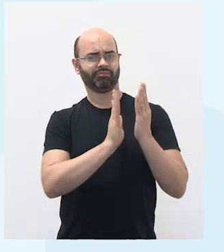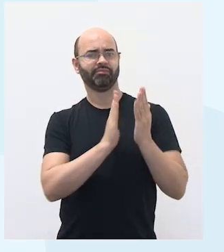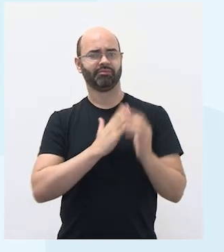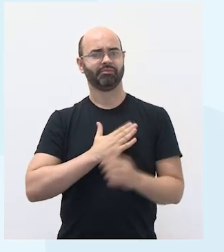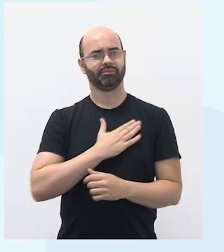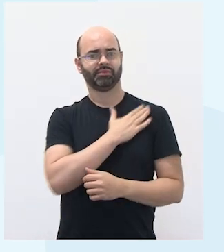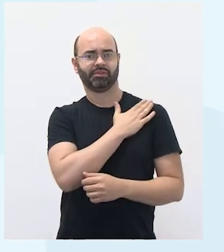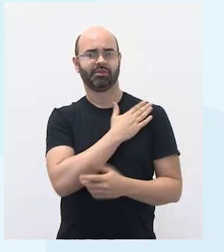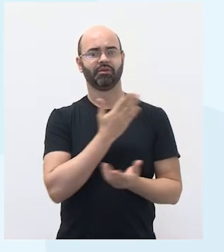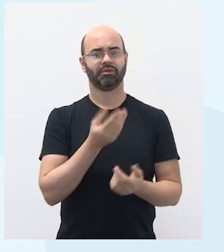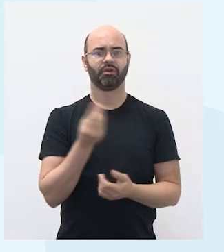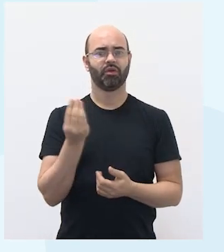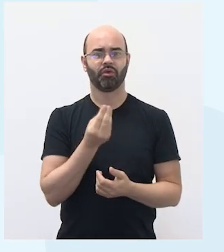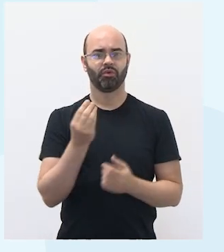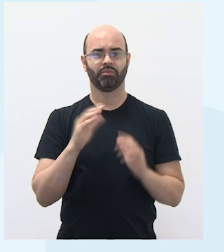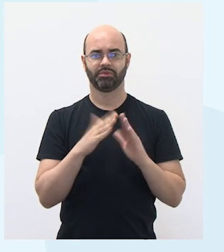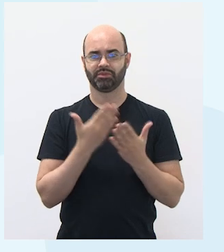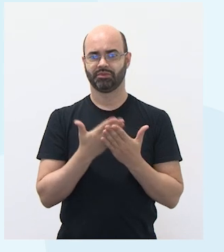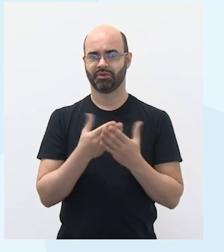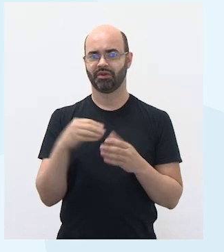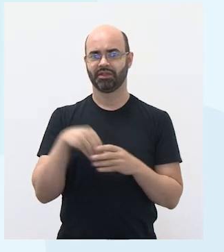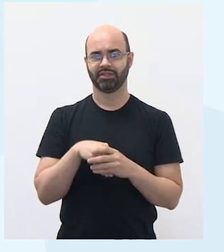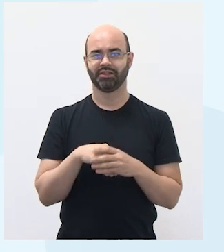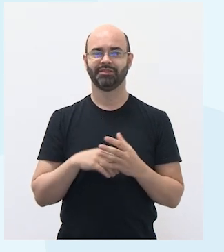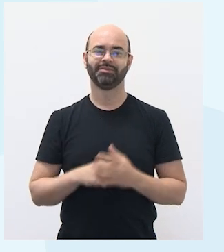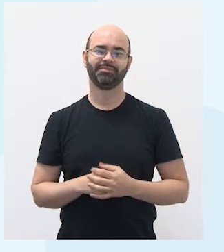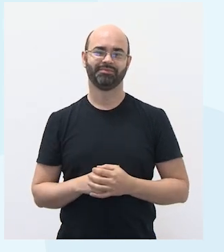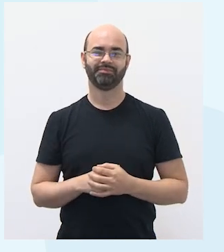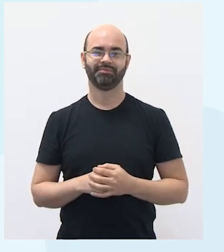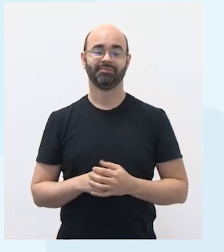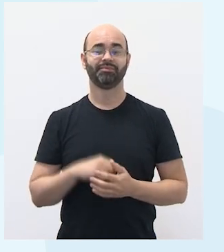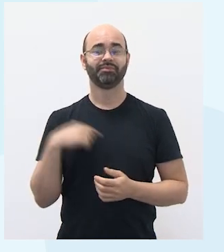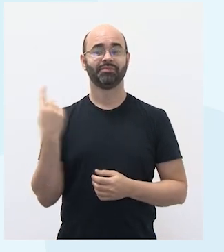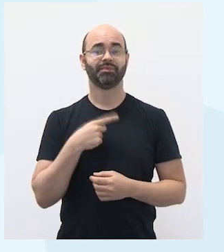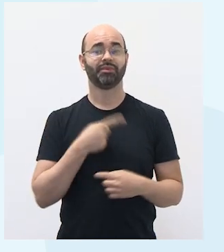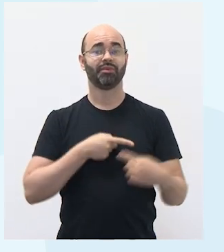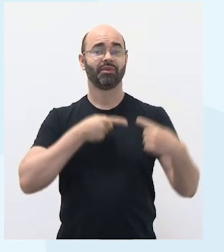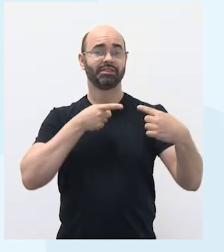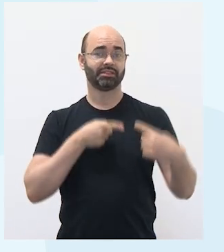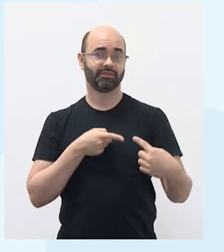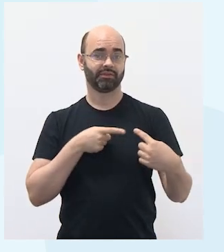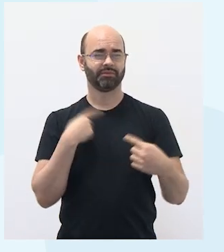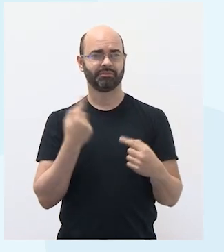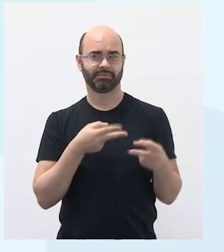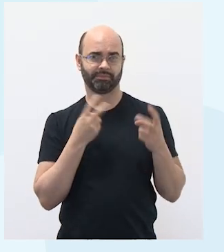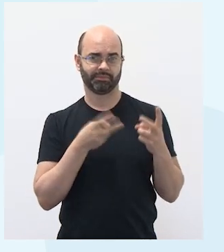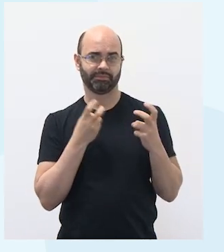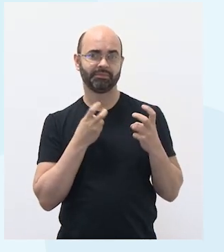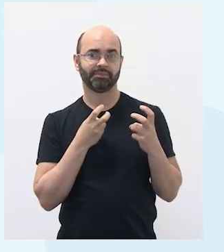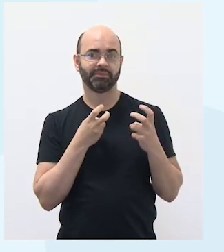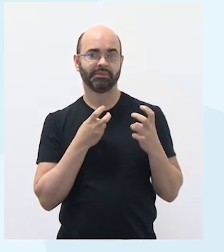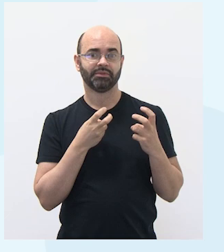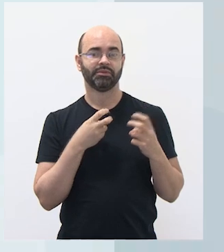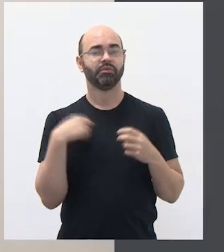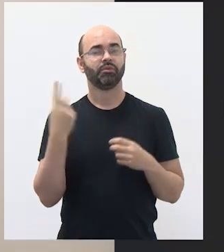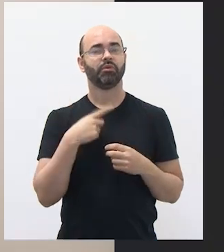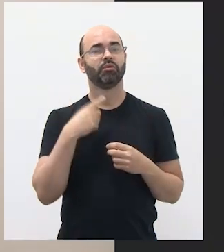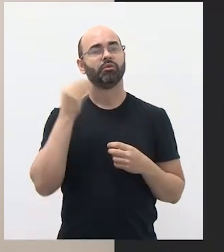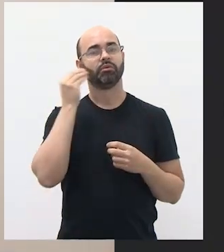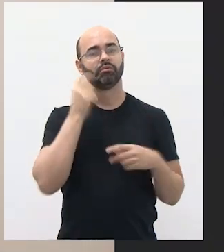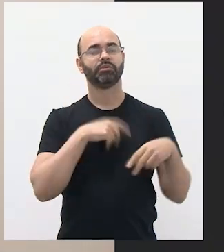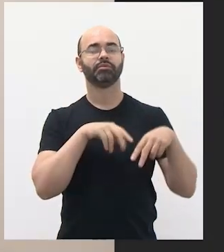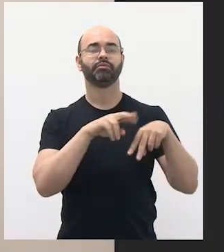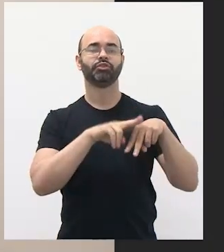preconceito e à discriminação na escola. Então, nosso desafio, com essa percepção, a gente contribui aí para a equidade de